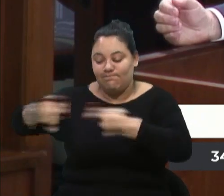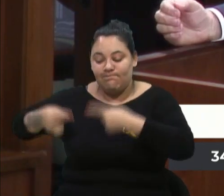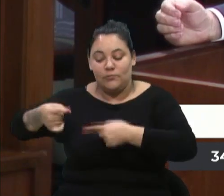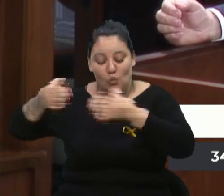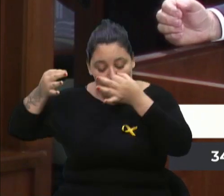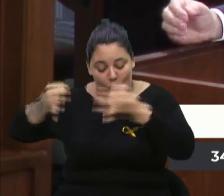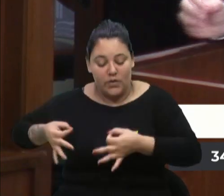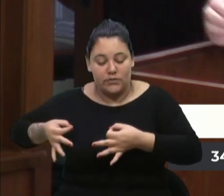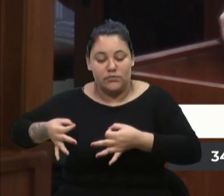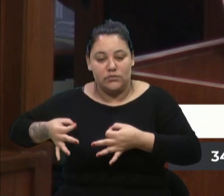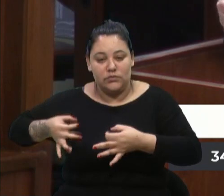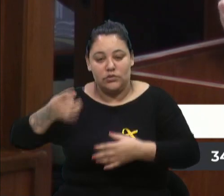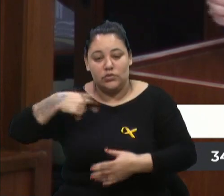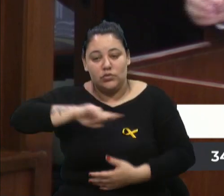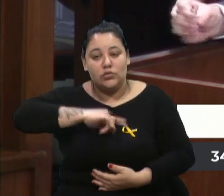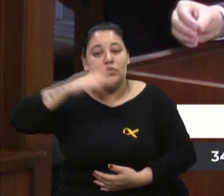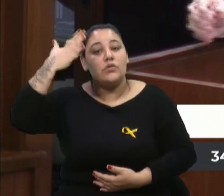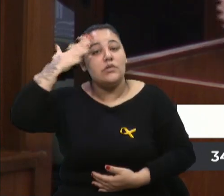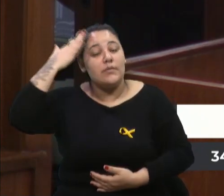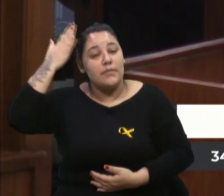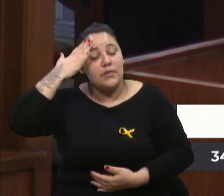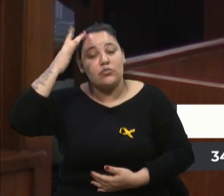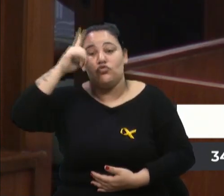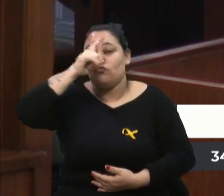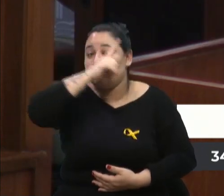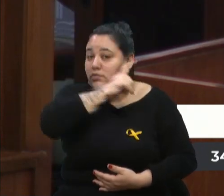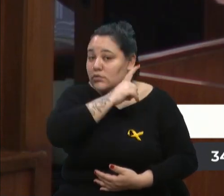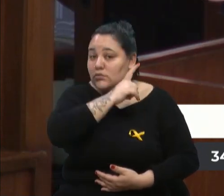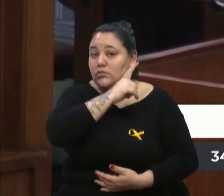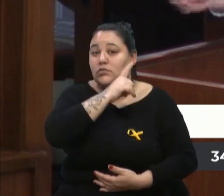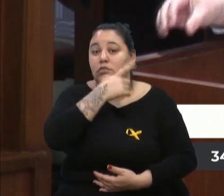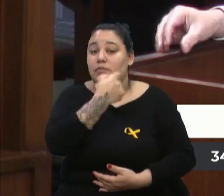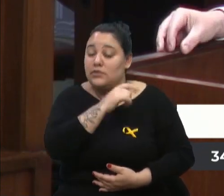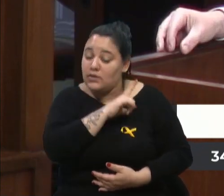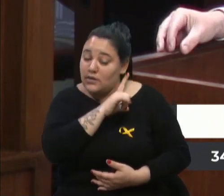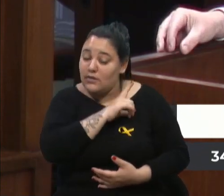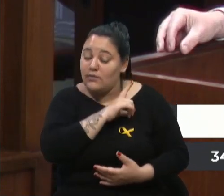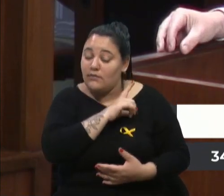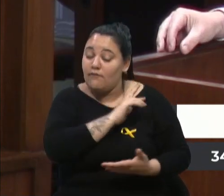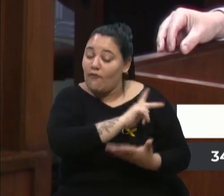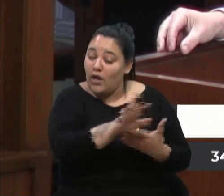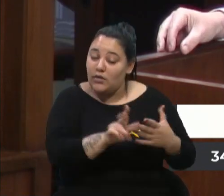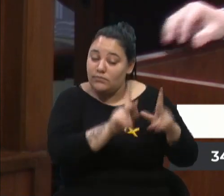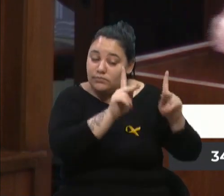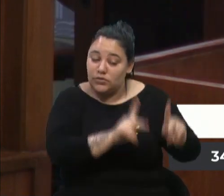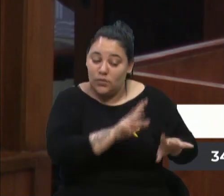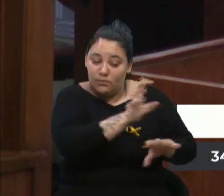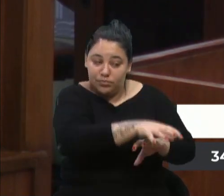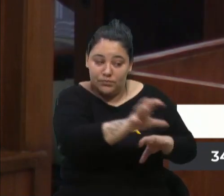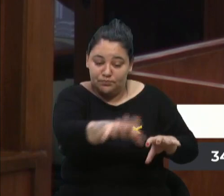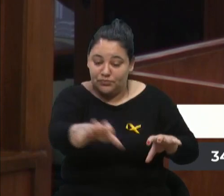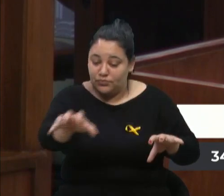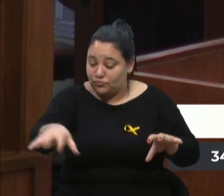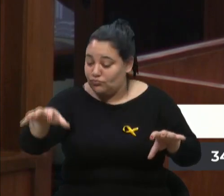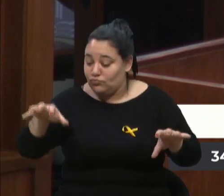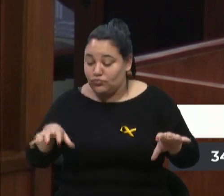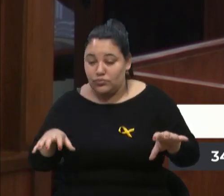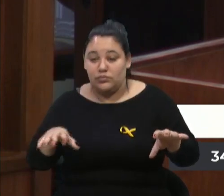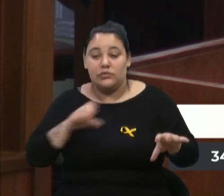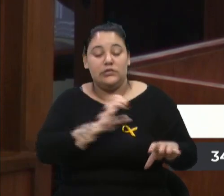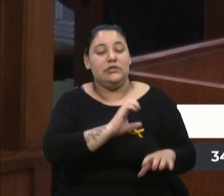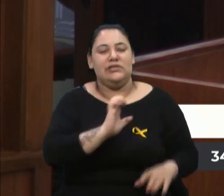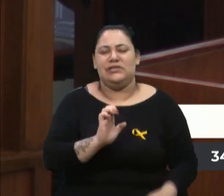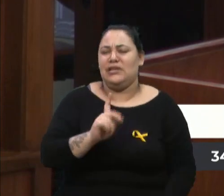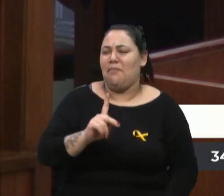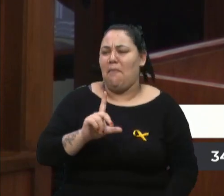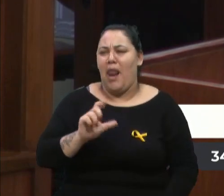Nós sabemos que é difícil e deve passar por diversos setores, passa pela CEPLAN, passa